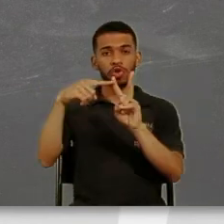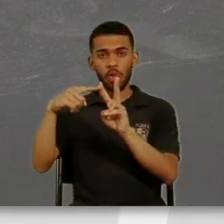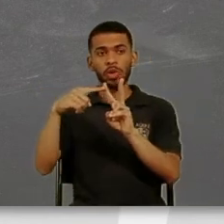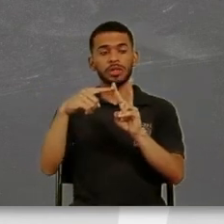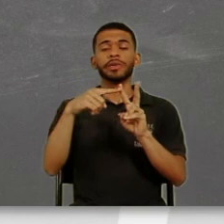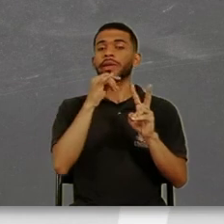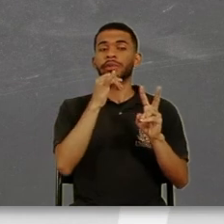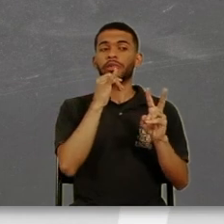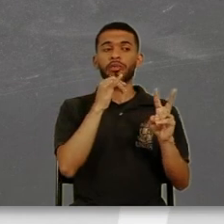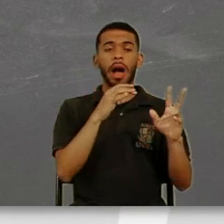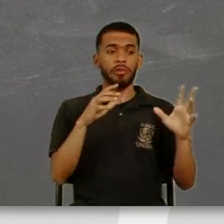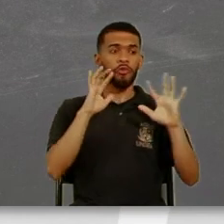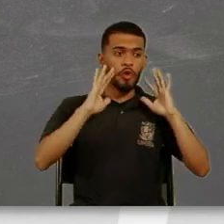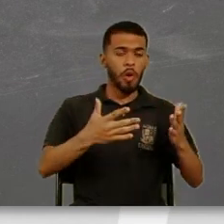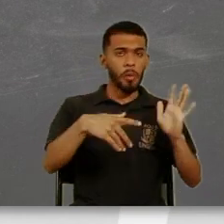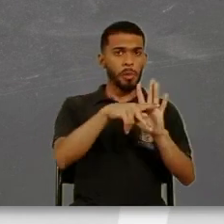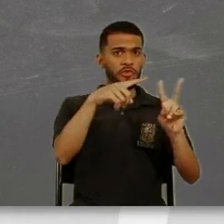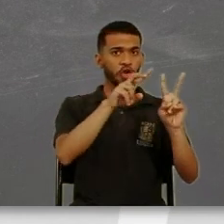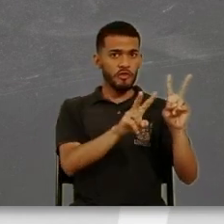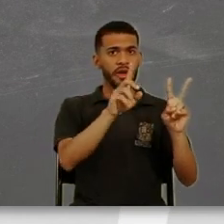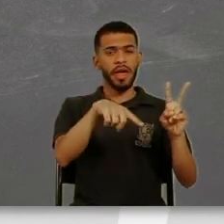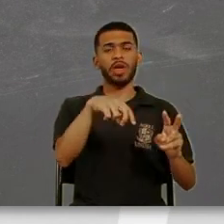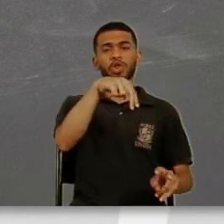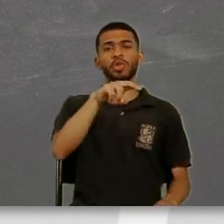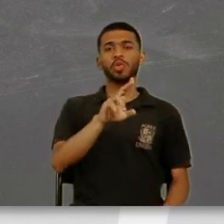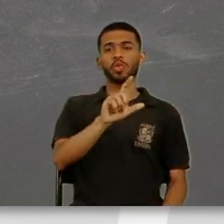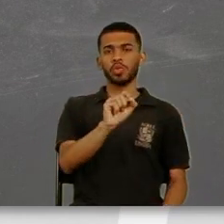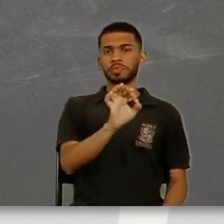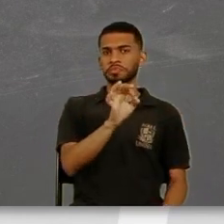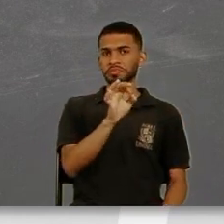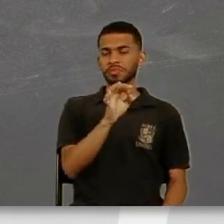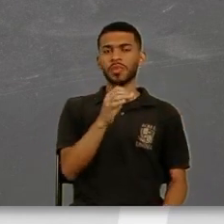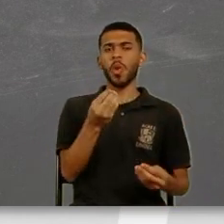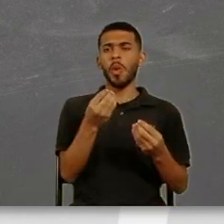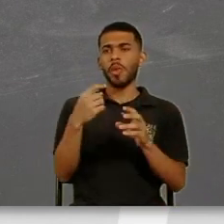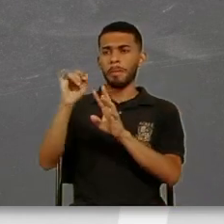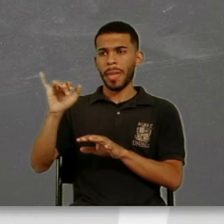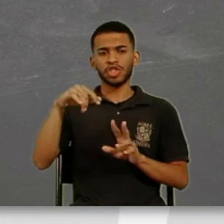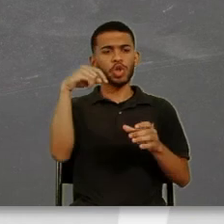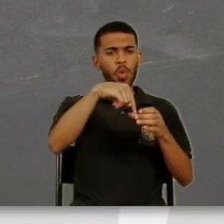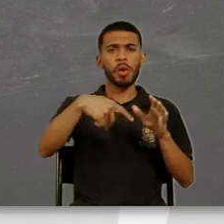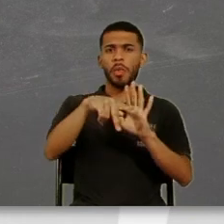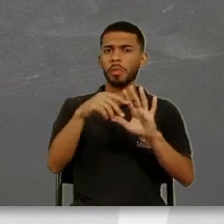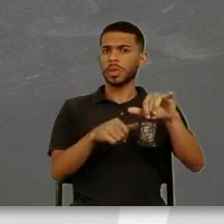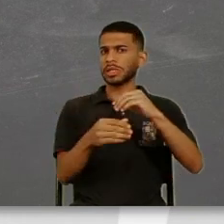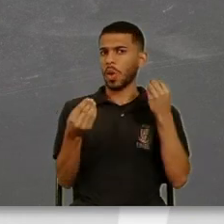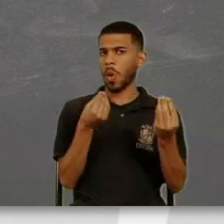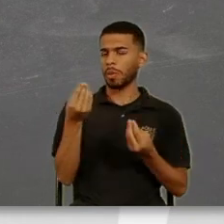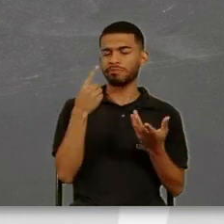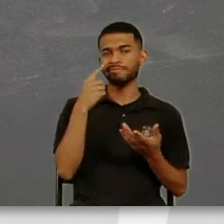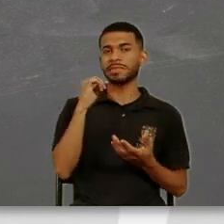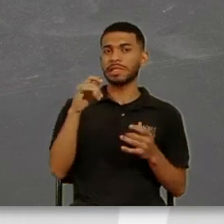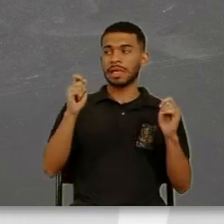vetor nulo. Como é que a gente pode encontrar a imagem e o núcleo de uma transformação? Se eu tenho aqui a transformação